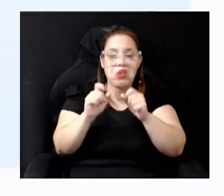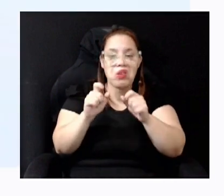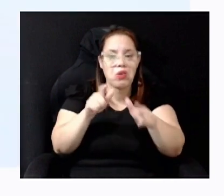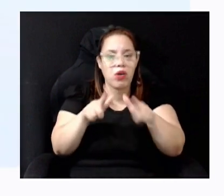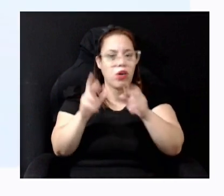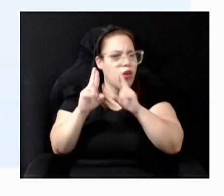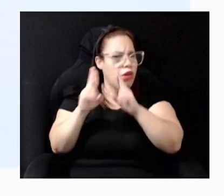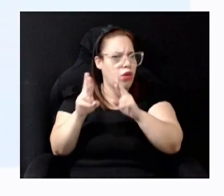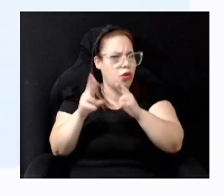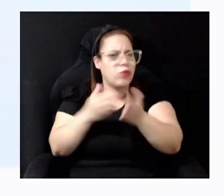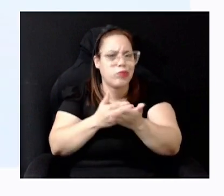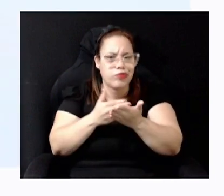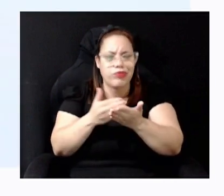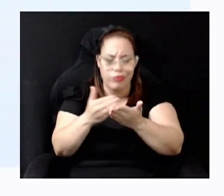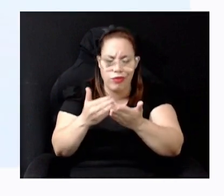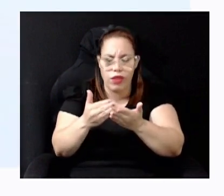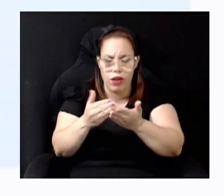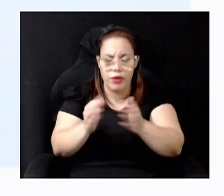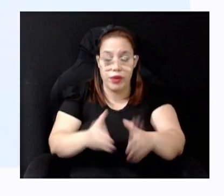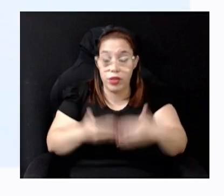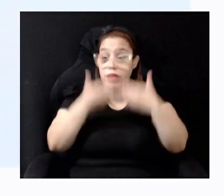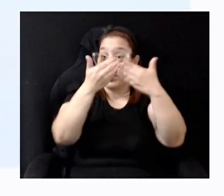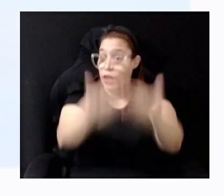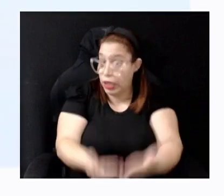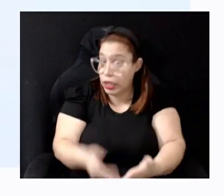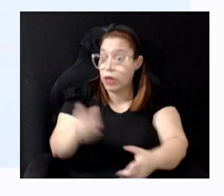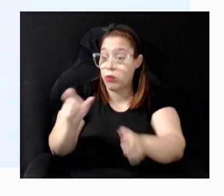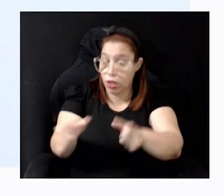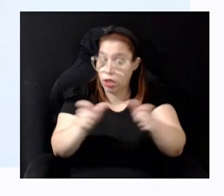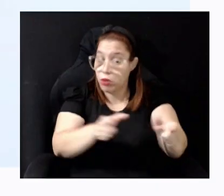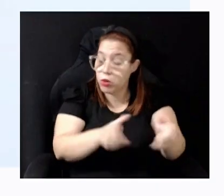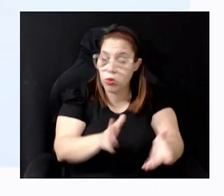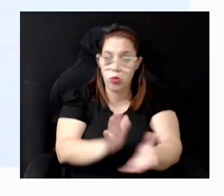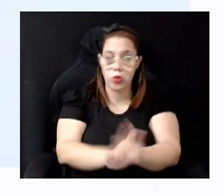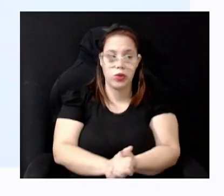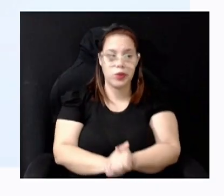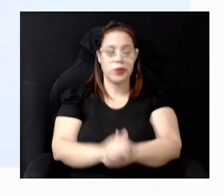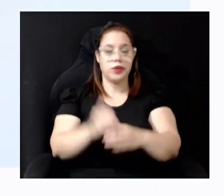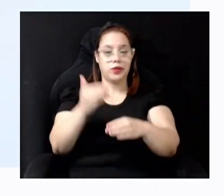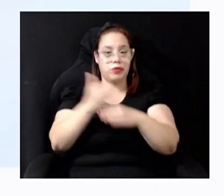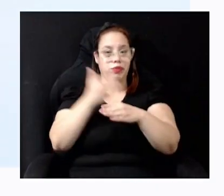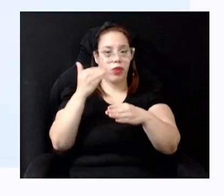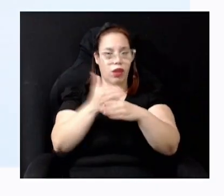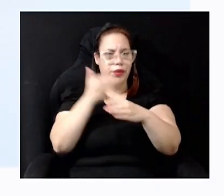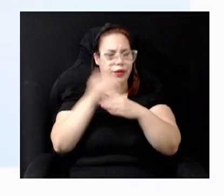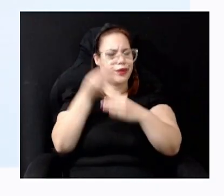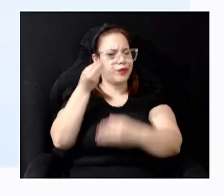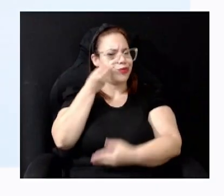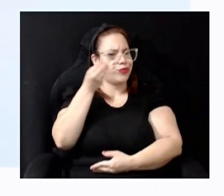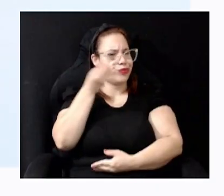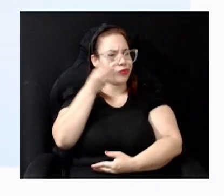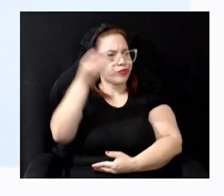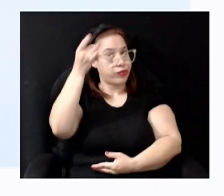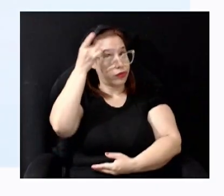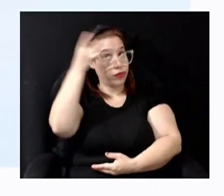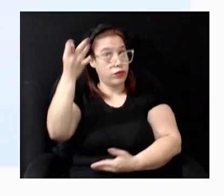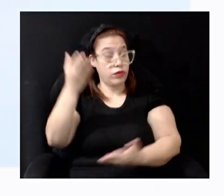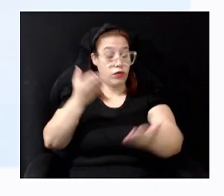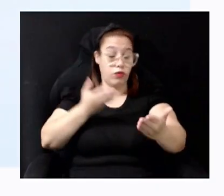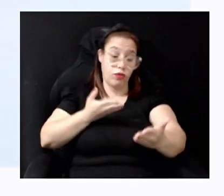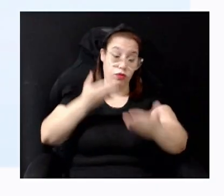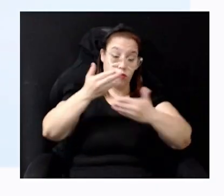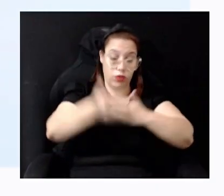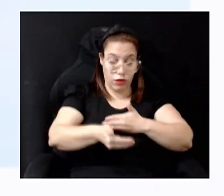pretende entregar para essas pessoas e construir experiências que facilitem essa interação entre as pessoas e